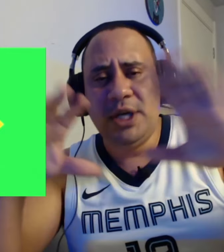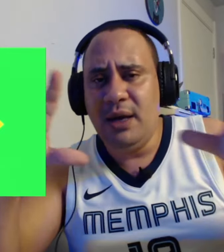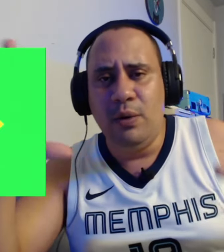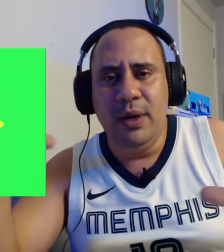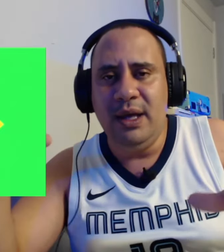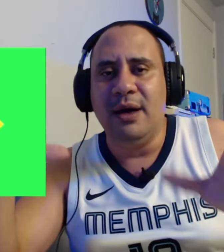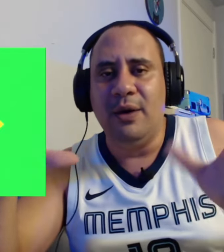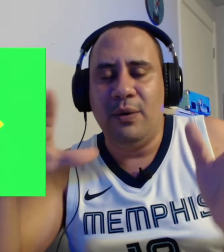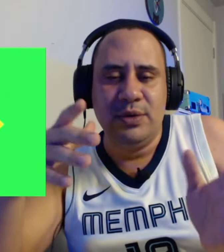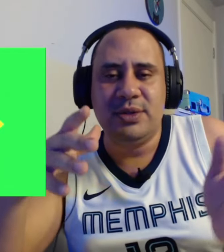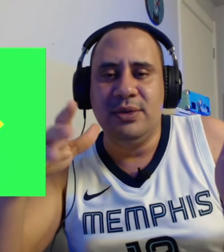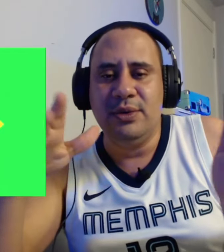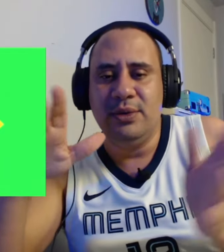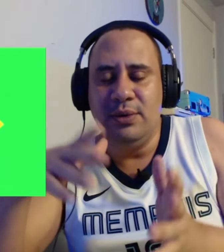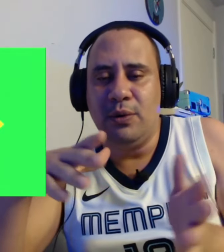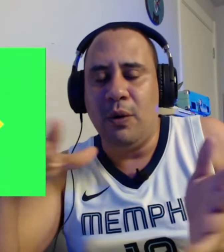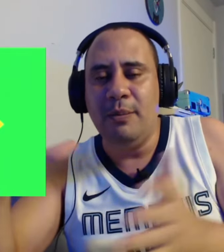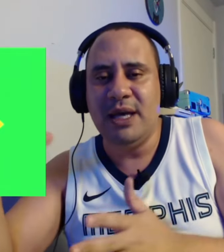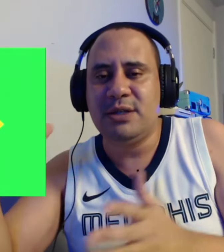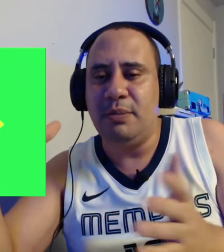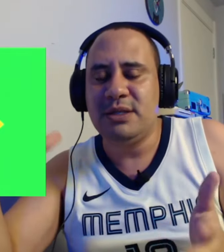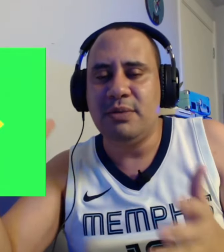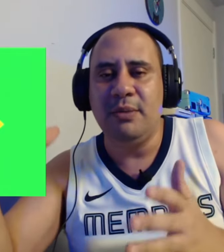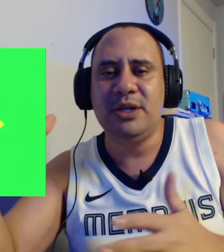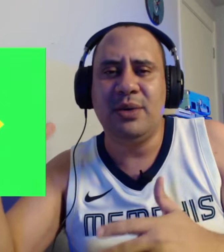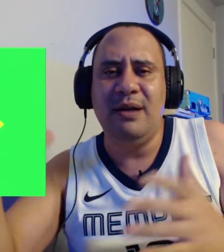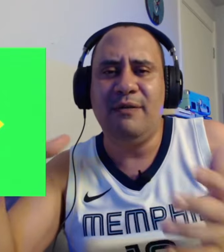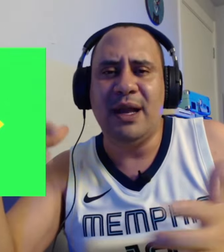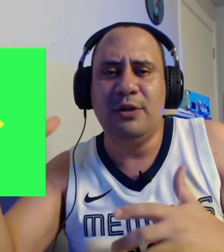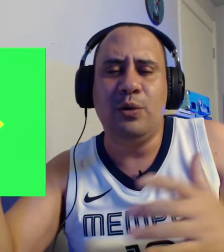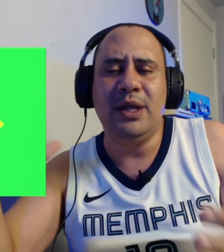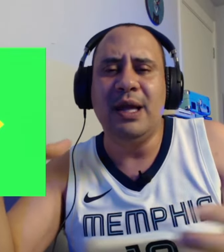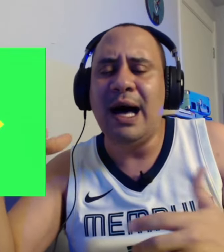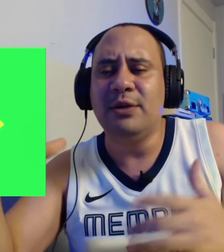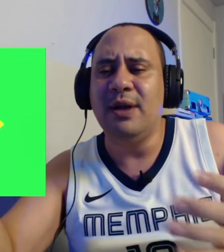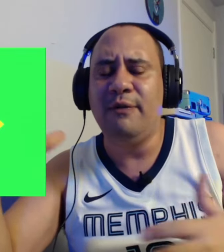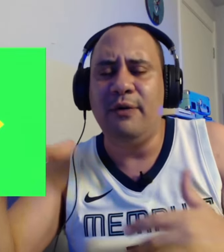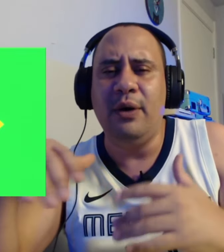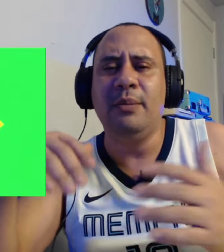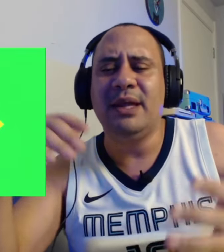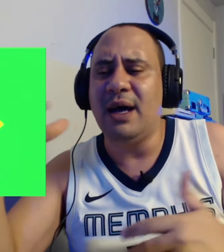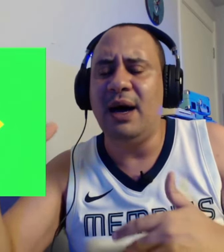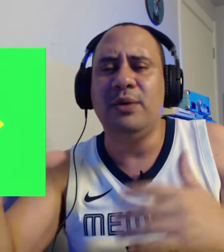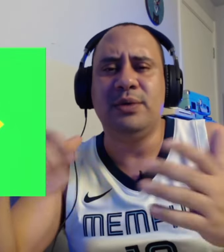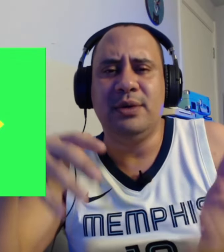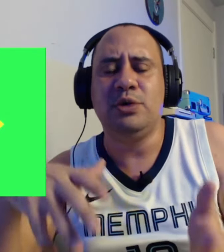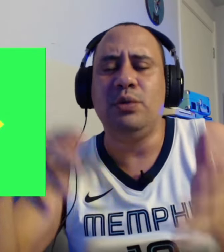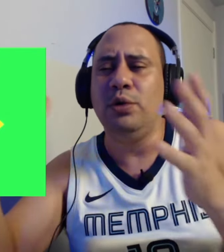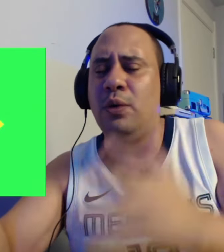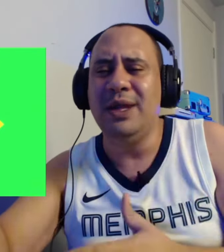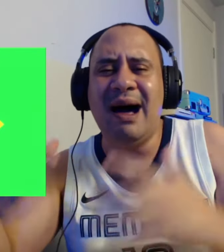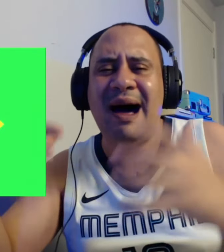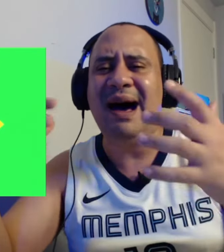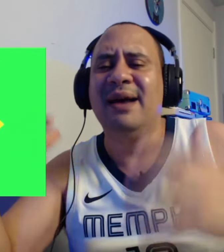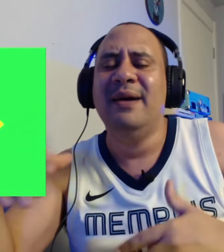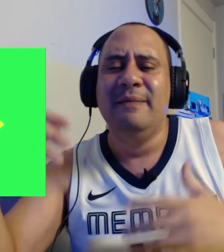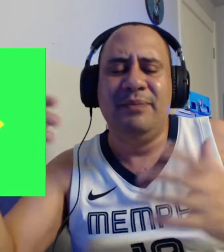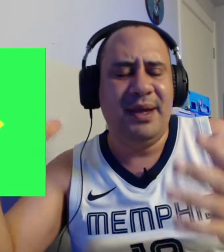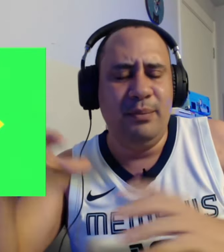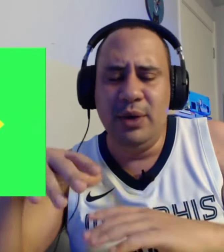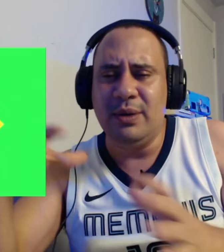Não achei ruim, não. O começo, principalmente quando ele fala do cuidado, da fome e tal, do